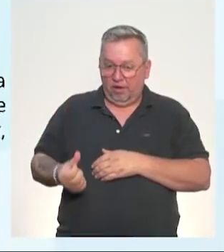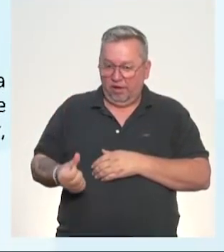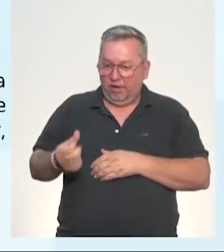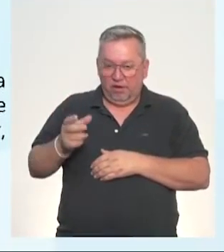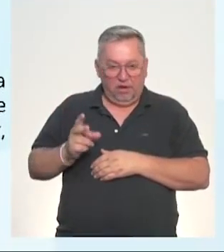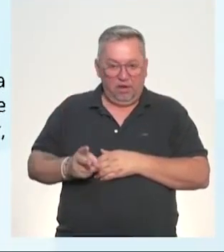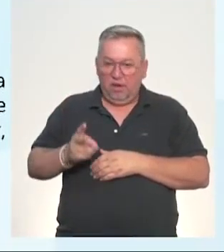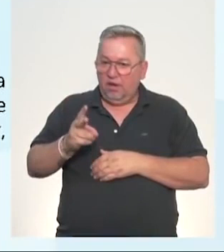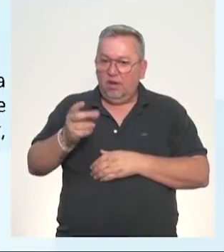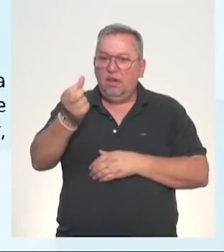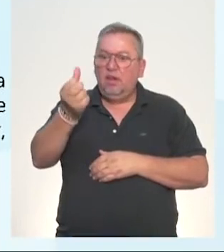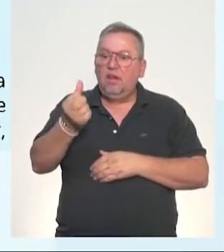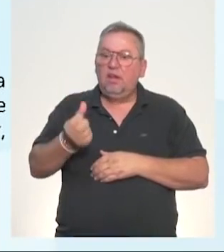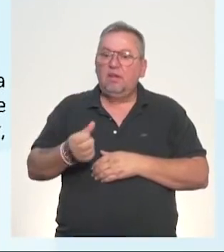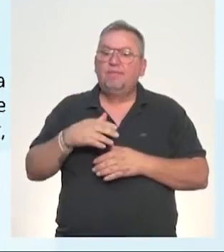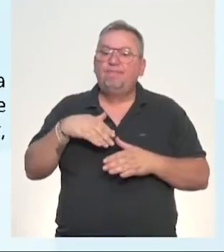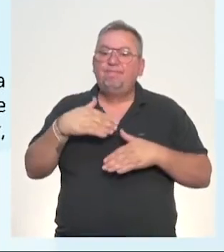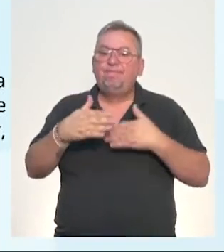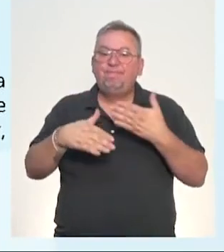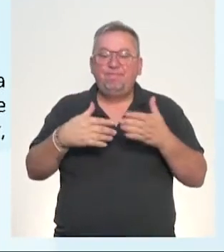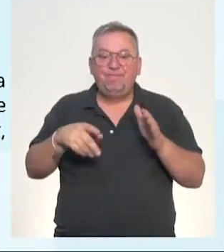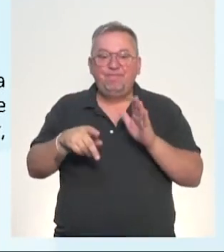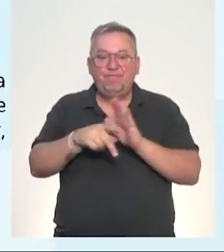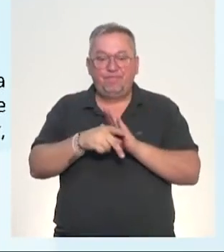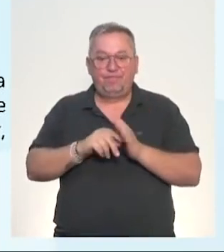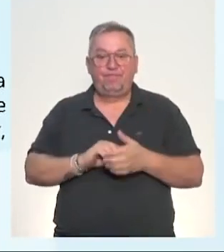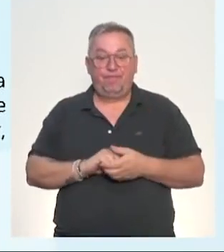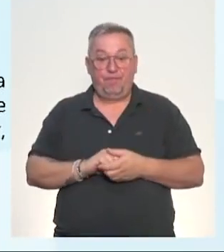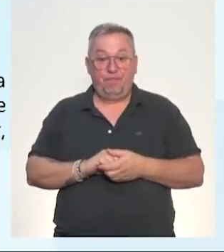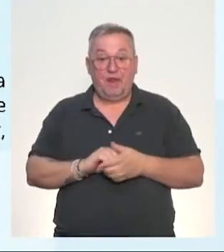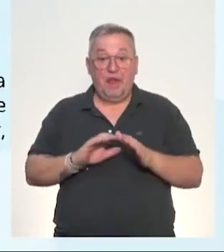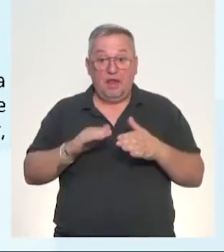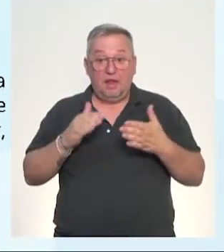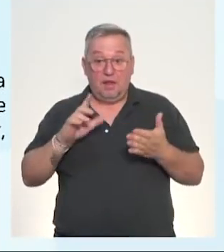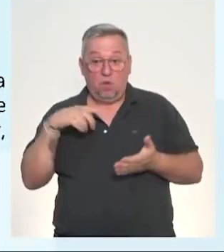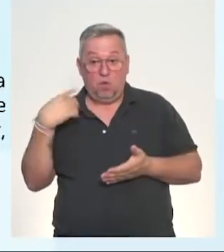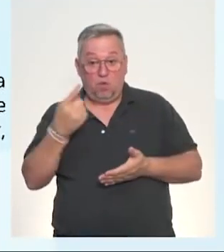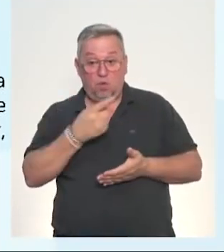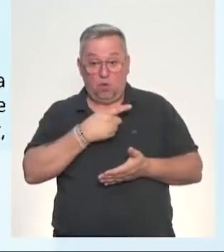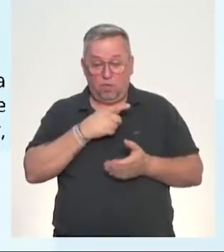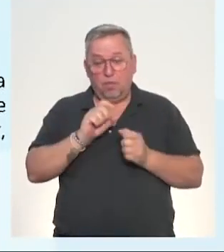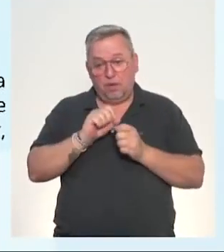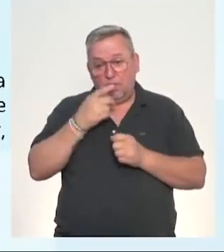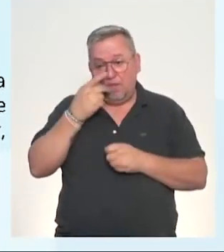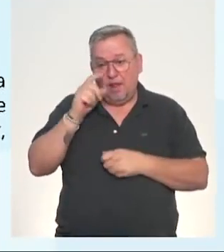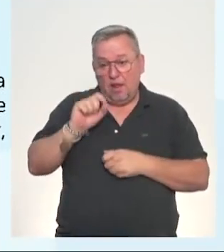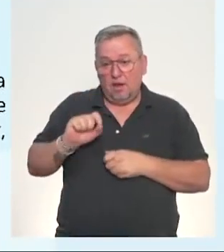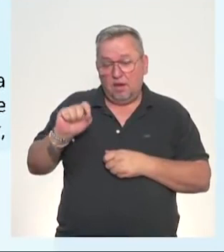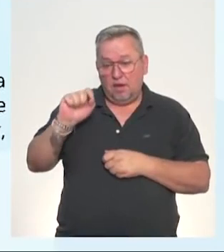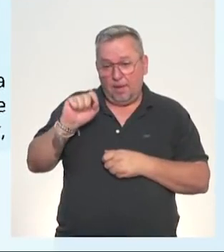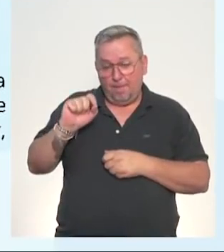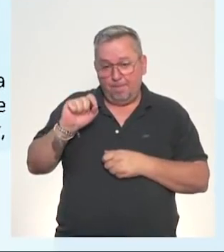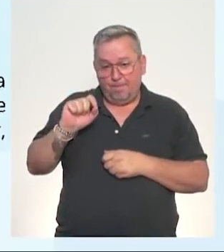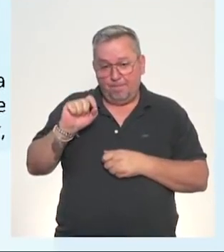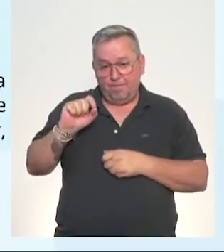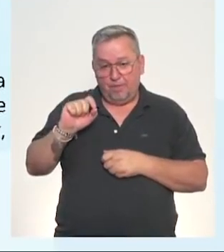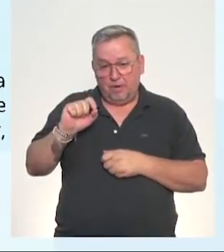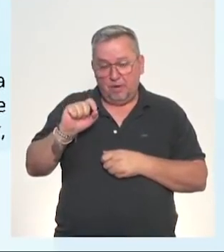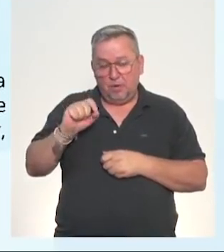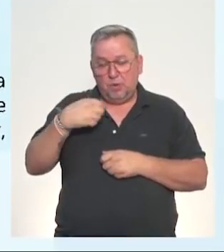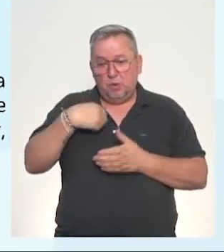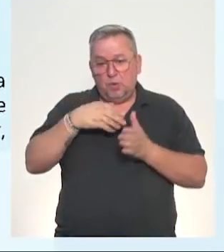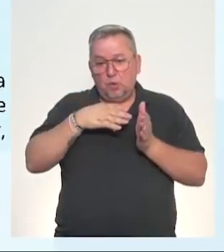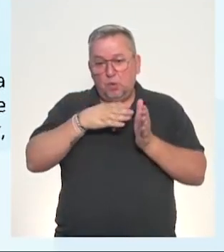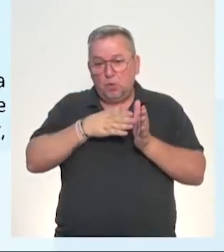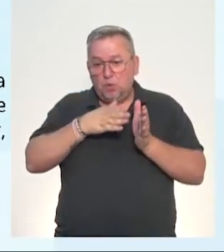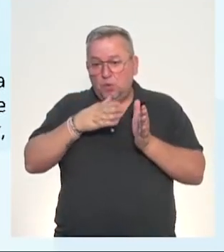sempre na construção dessa sequência. Logo, nós podemos generalizar o formato dos elementos dessa